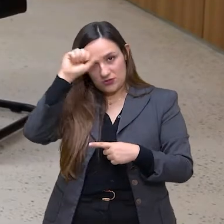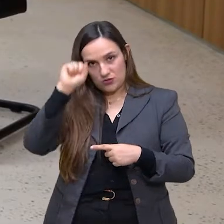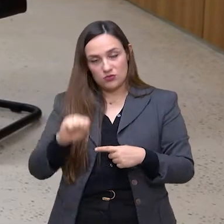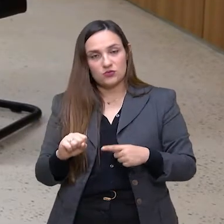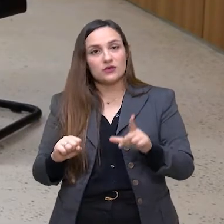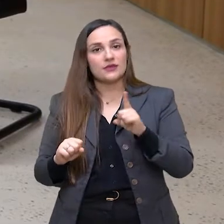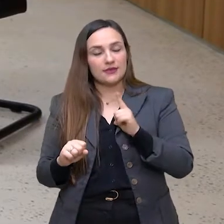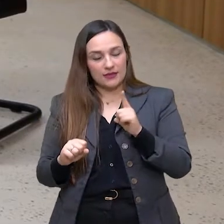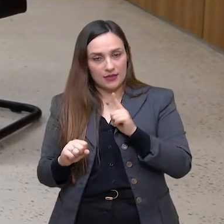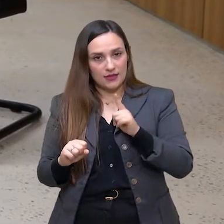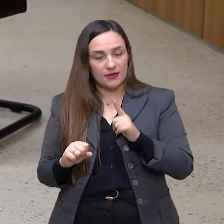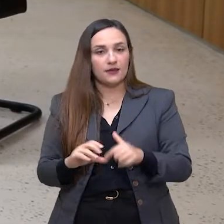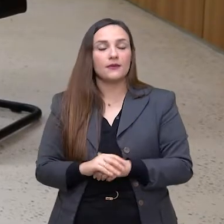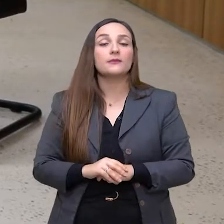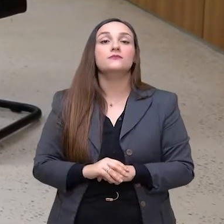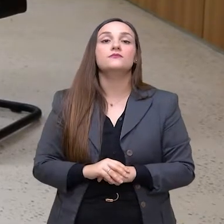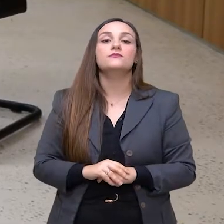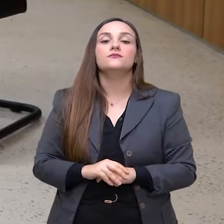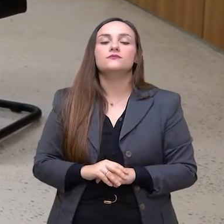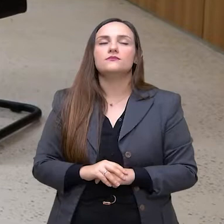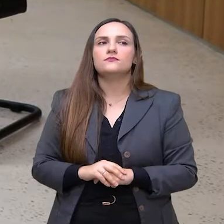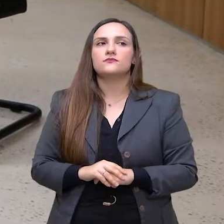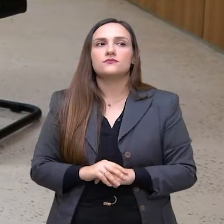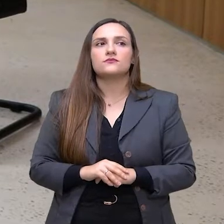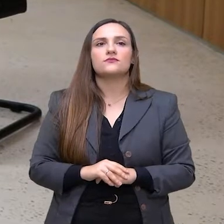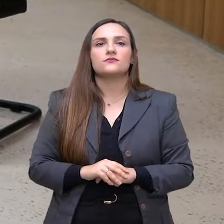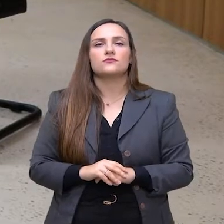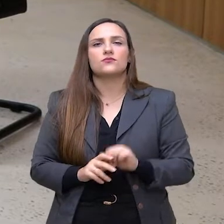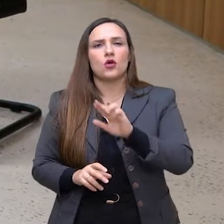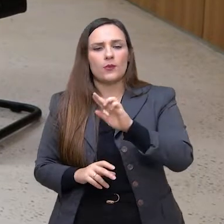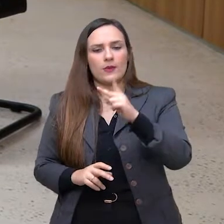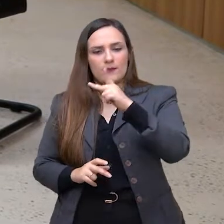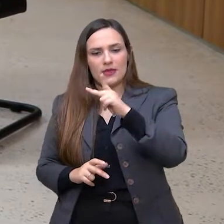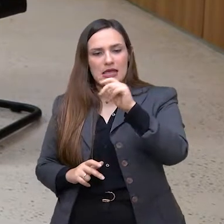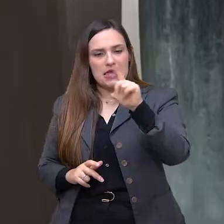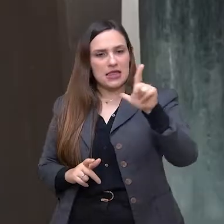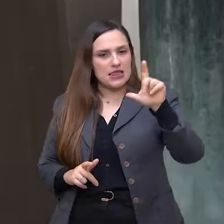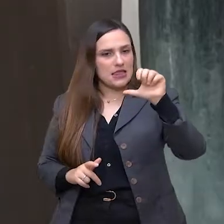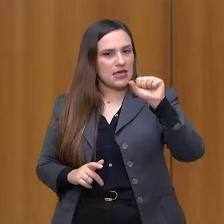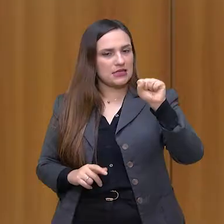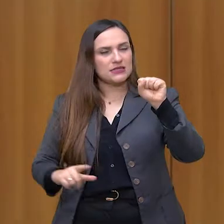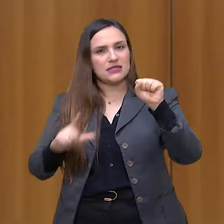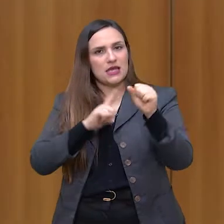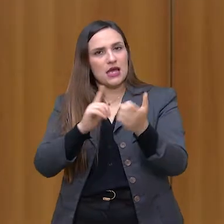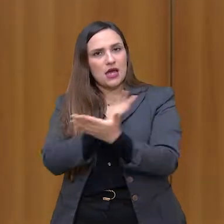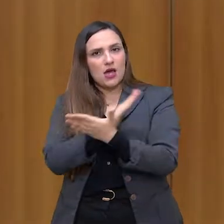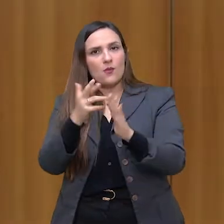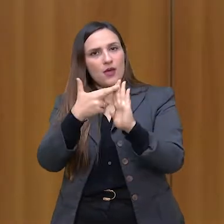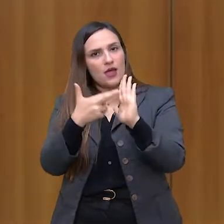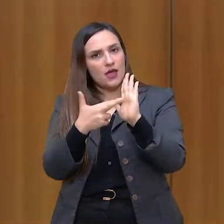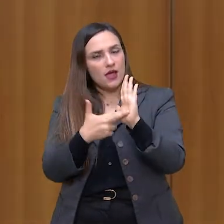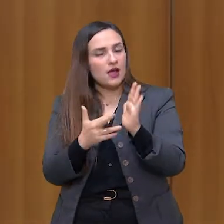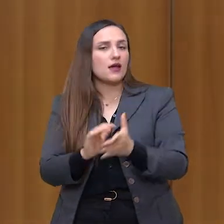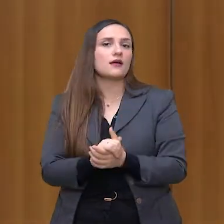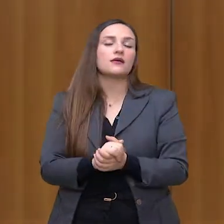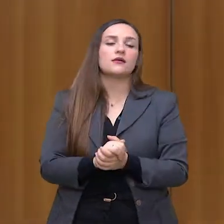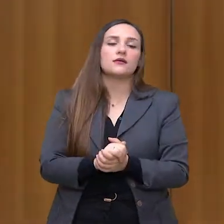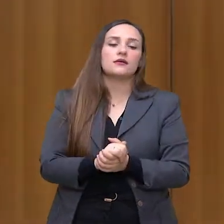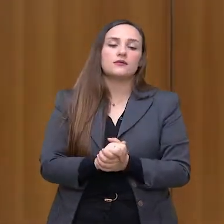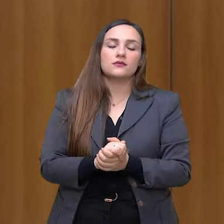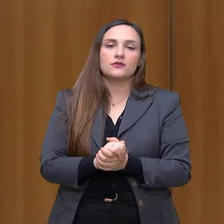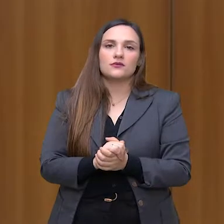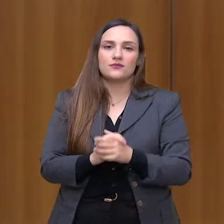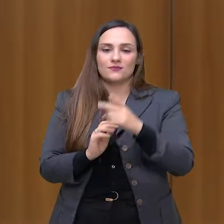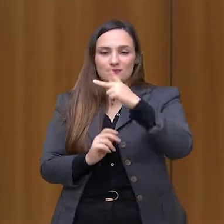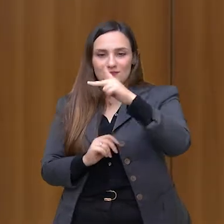de Mato Grosso do Sul, ele tem trazido, em termos de PLS, ele tem trazido várias diretrizes em